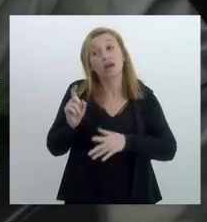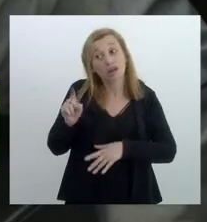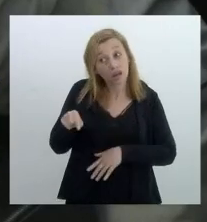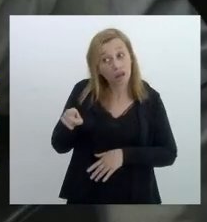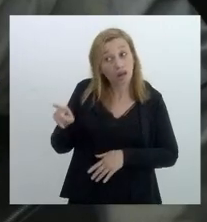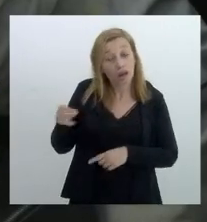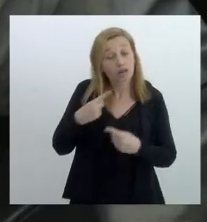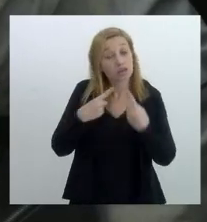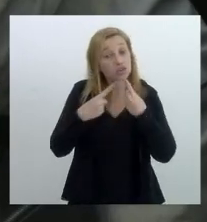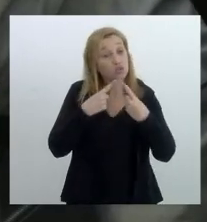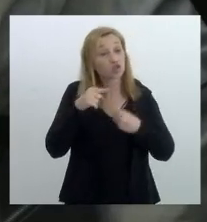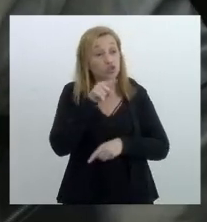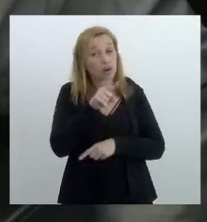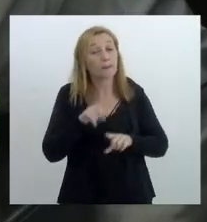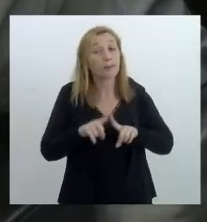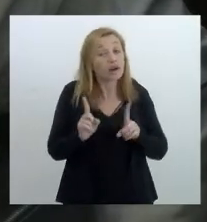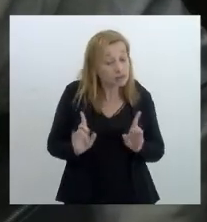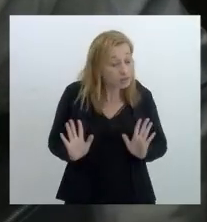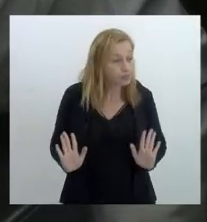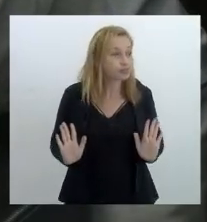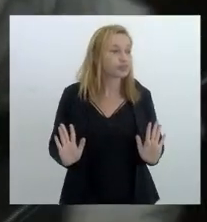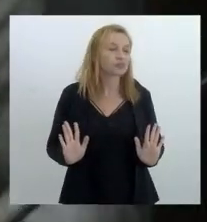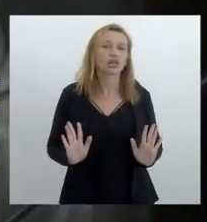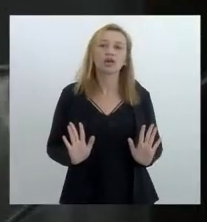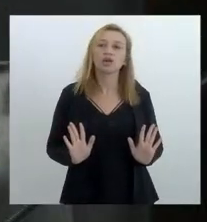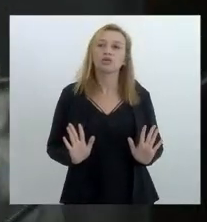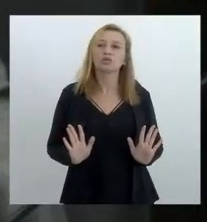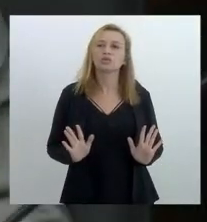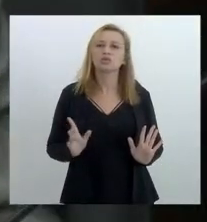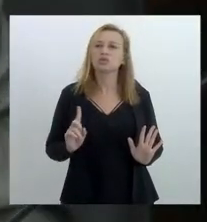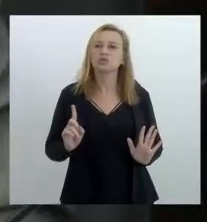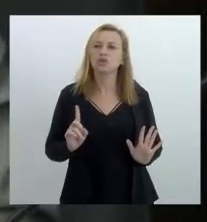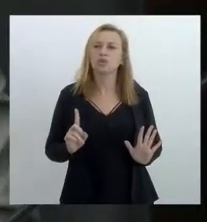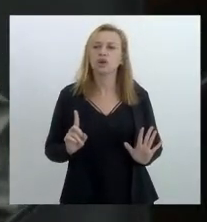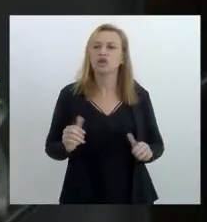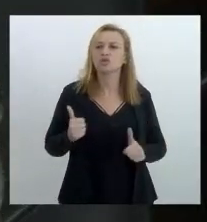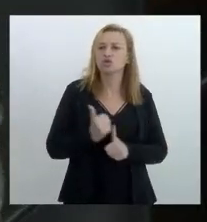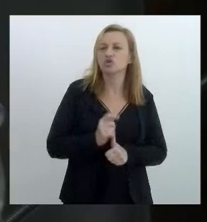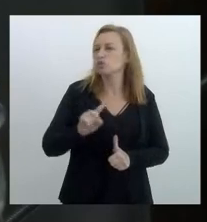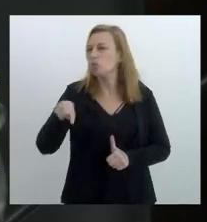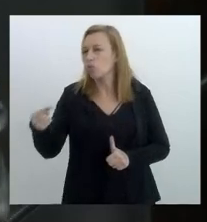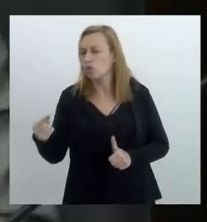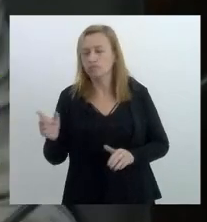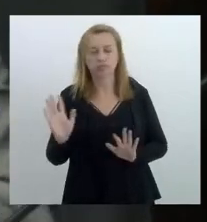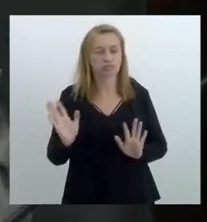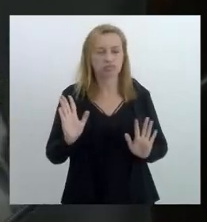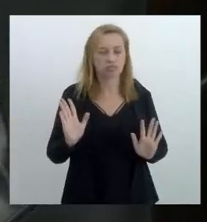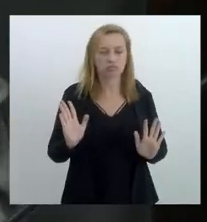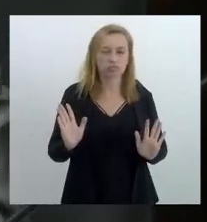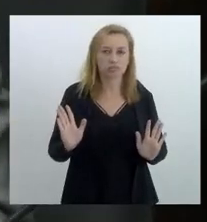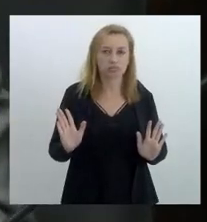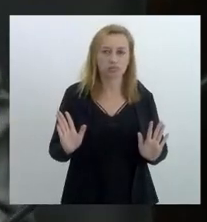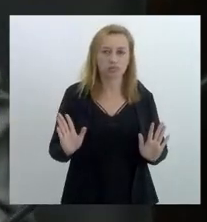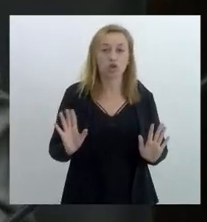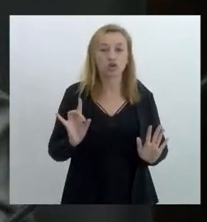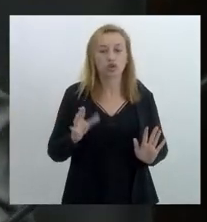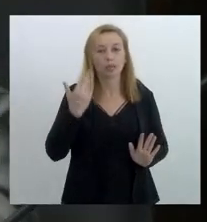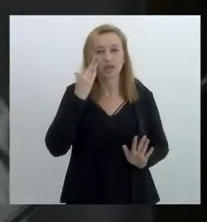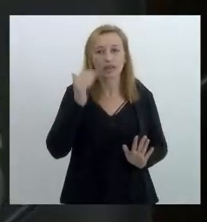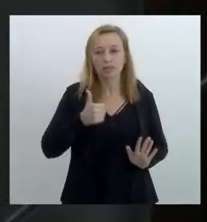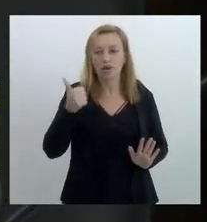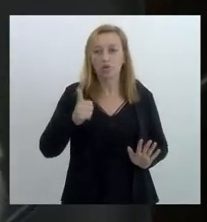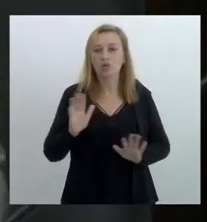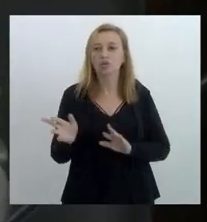sendo discutido lá. Mas, enfim, isso não é substituição de um pelo outro, só para a gente entender.